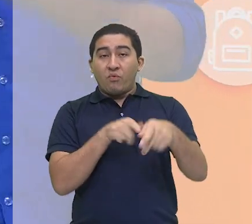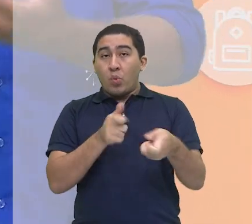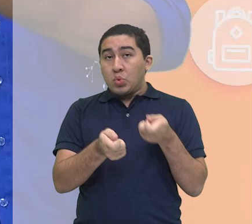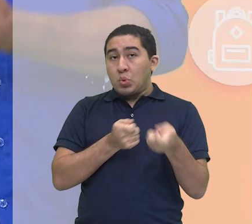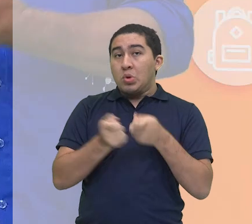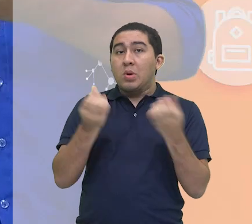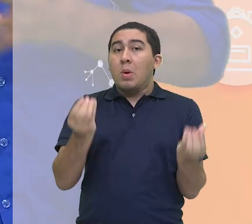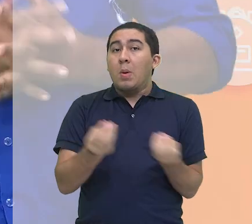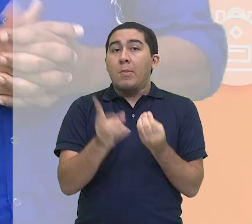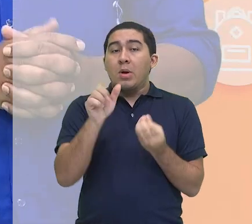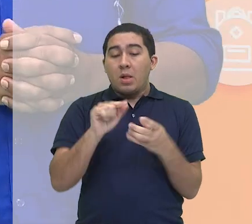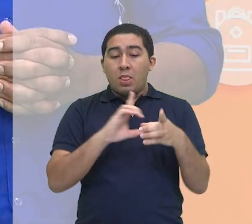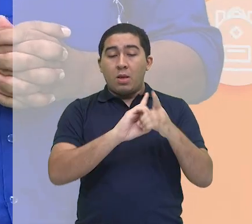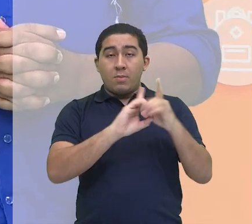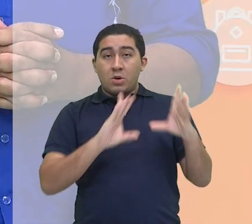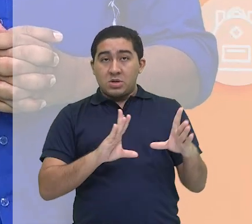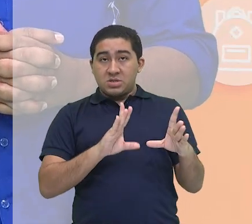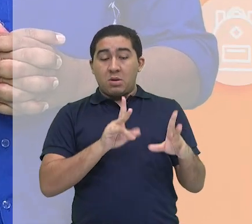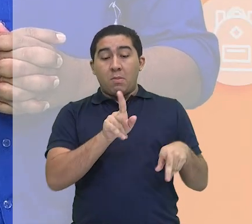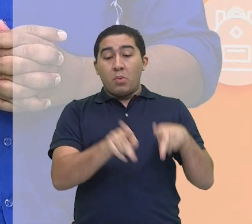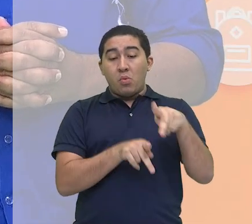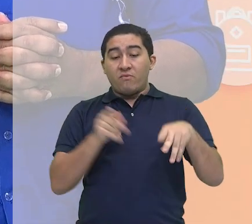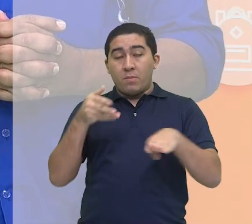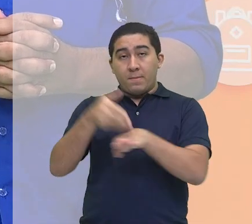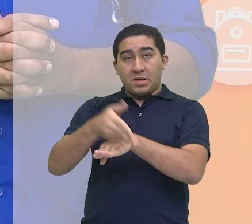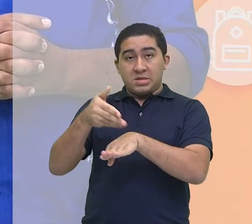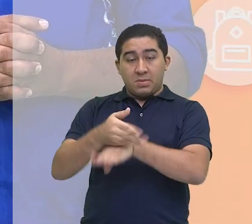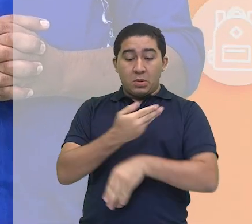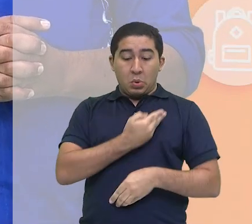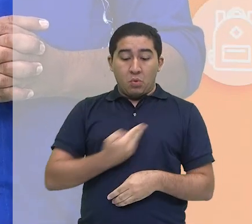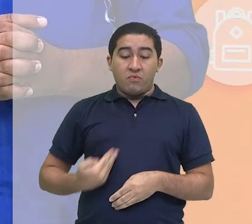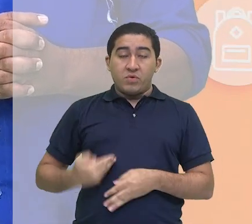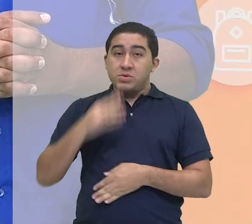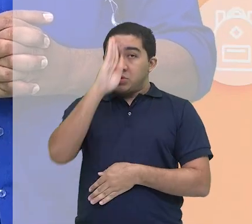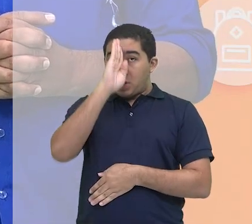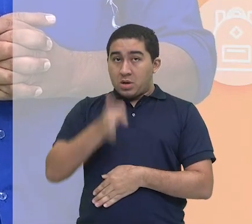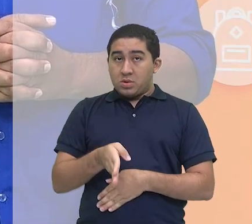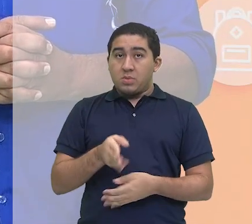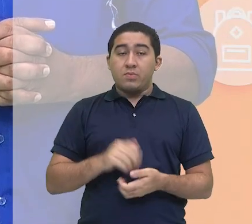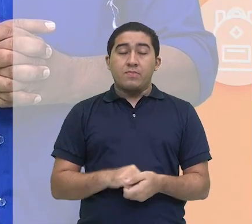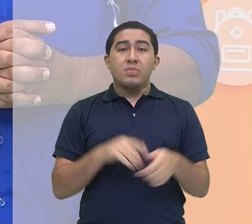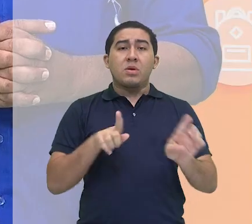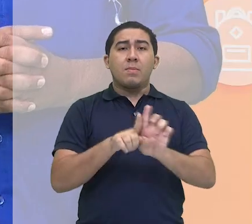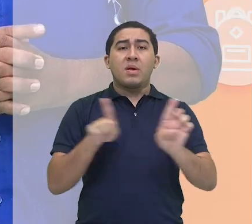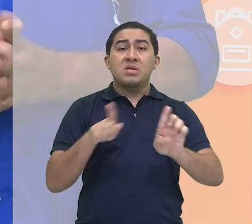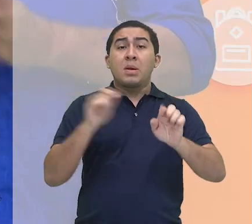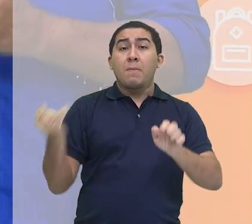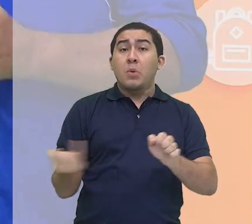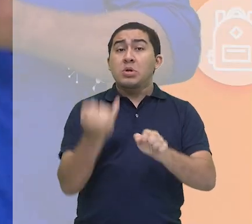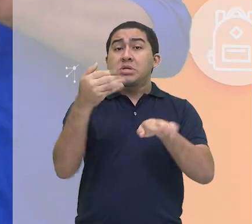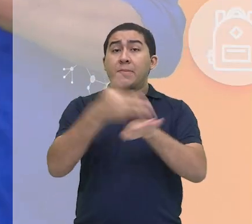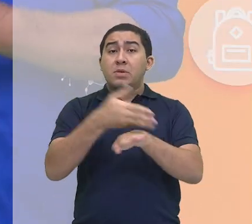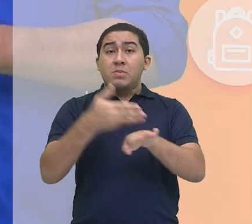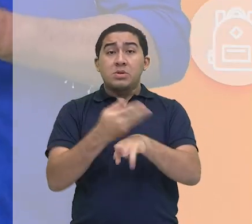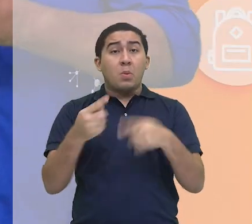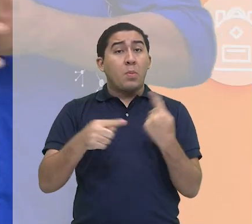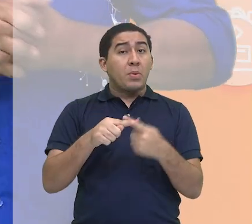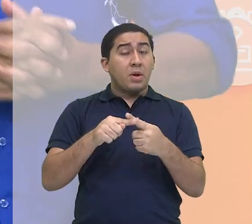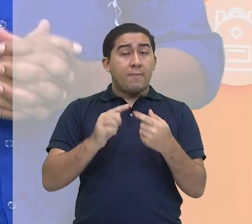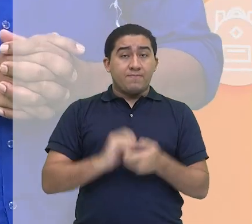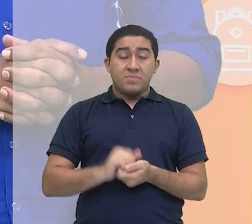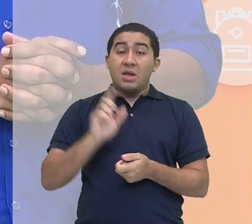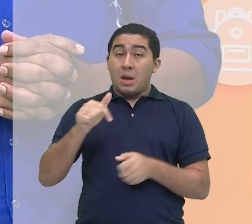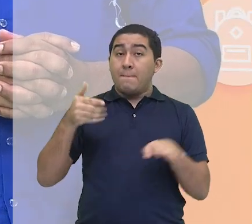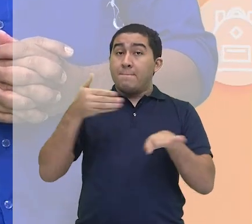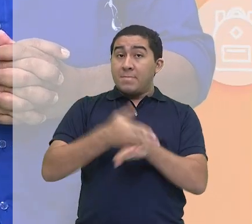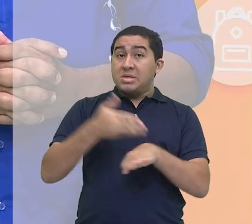democracia, que é a participação do povo no governo. Qual a importância desse engajamento? É justamente a participação